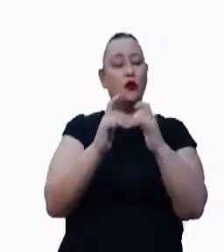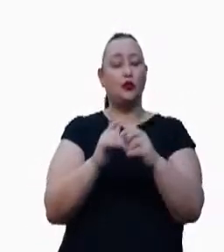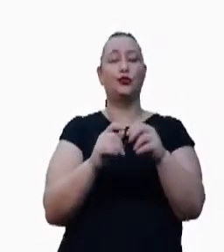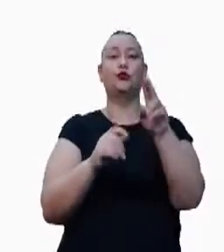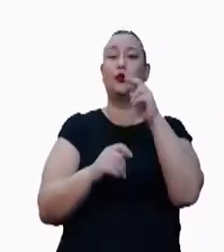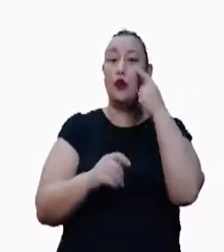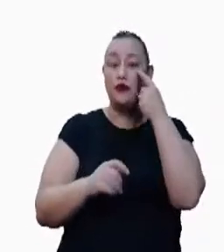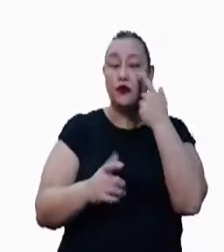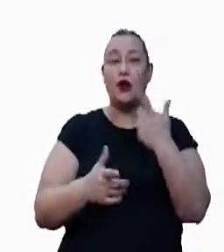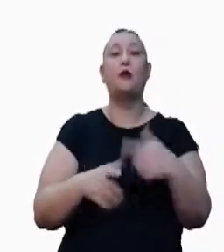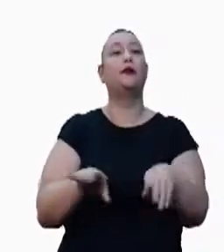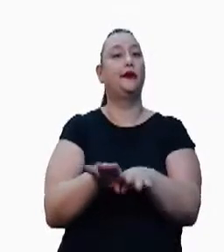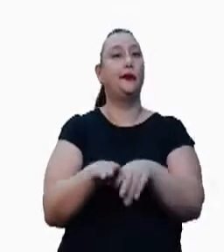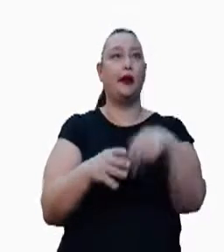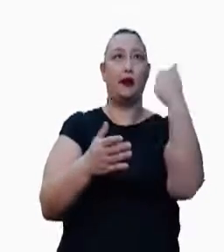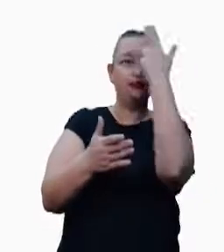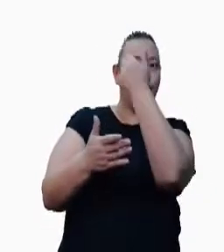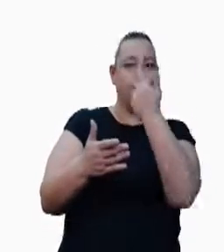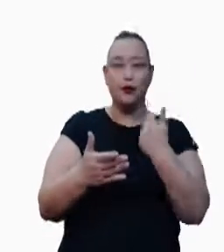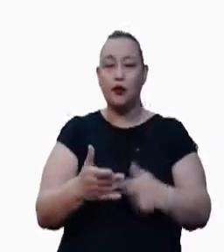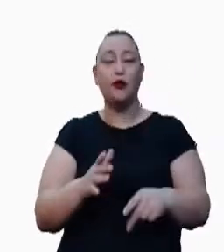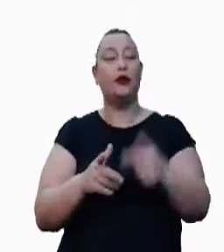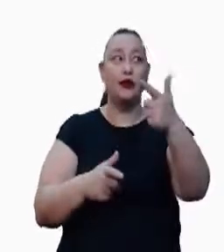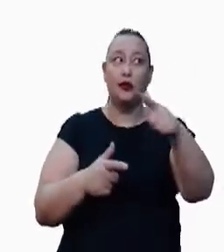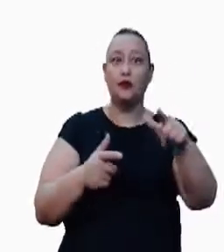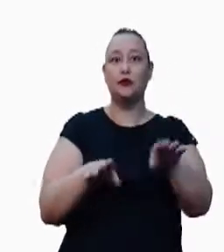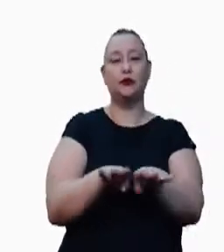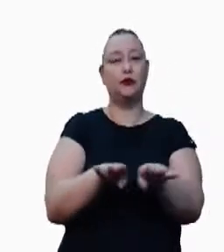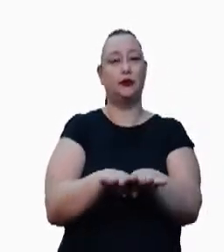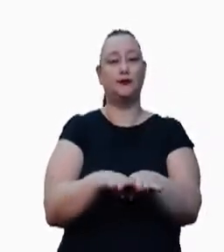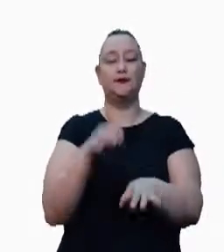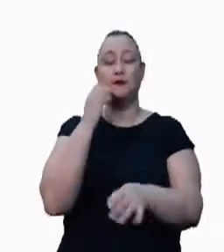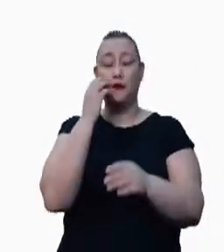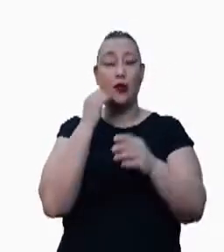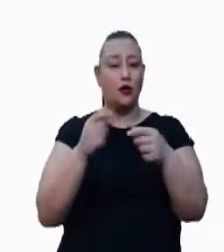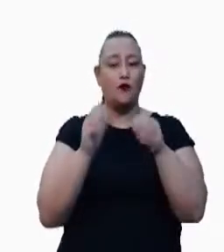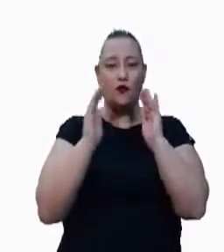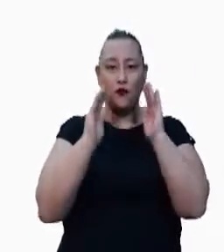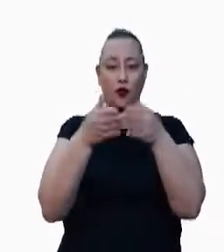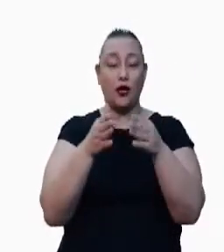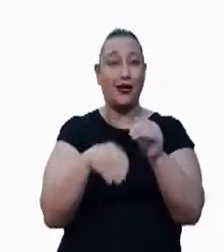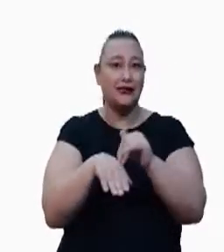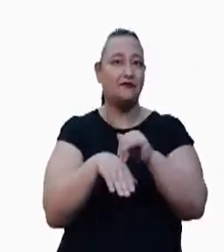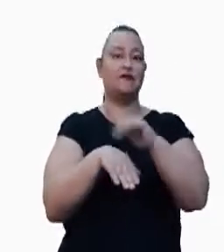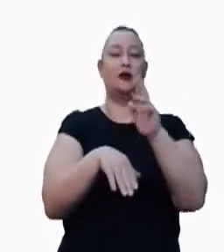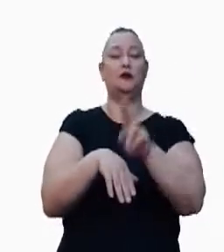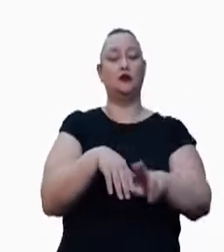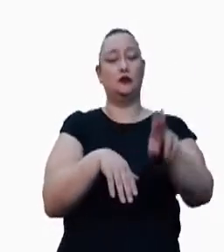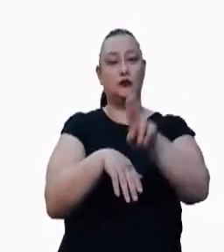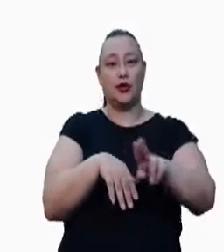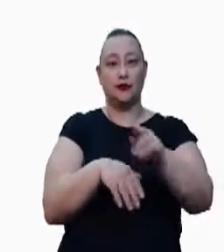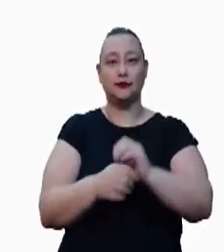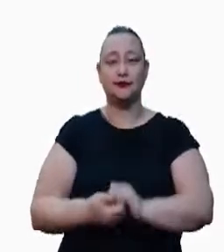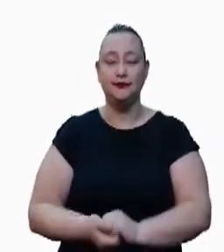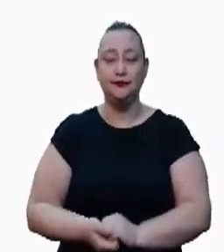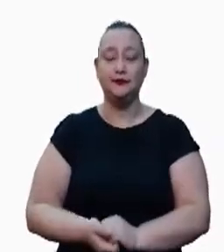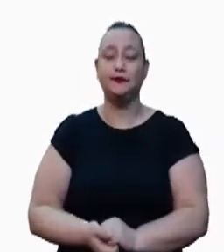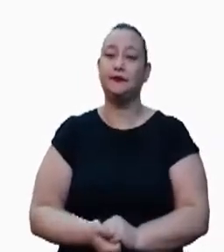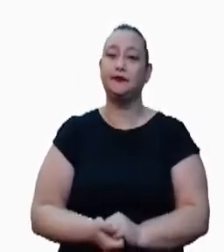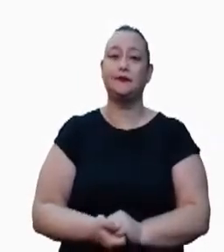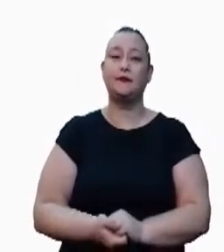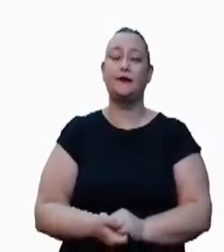na estética e outras ainda. Eu vou focar um pouquinho nessas que são as mais utilizadas atualmente. Então,